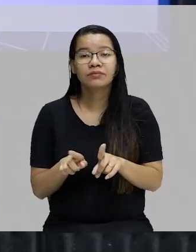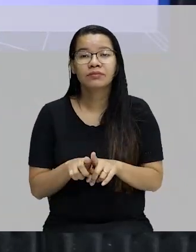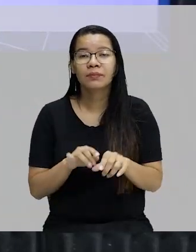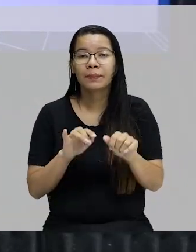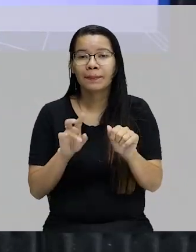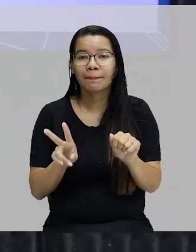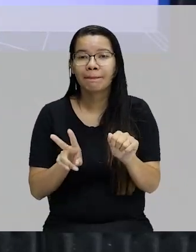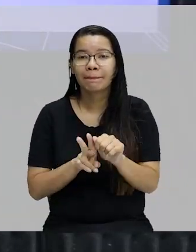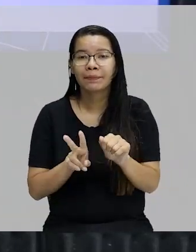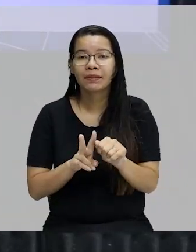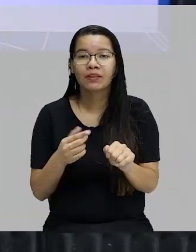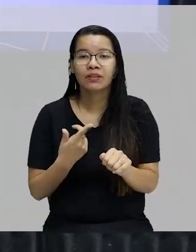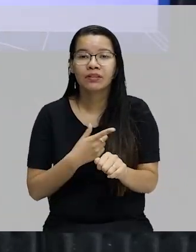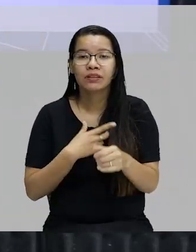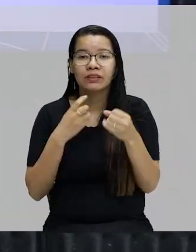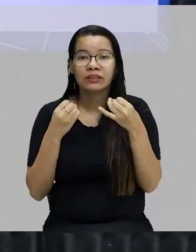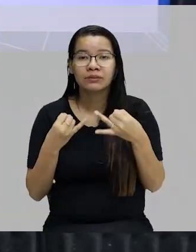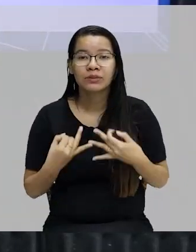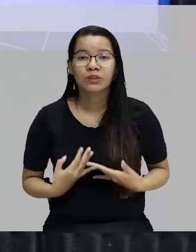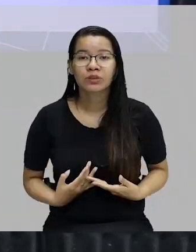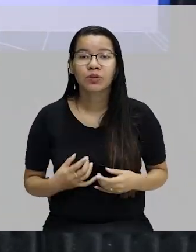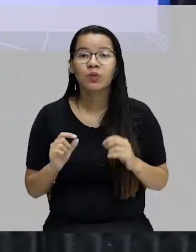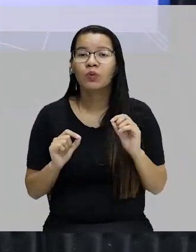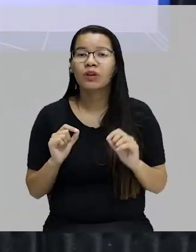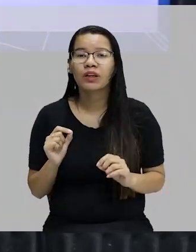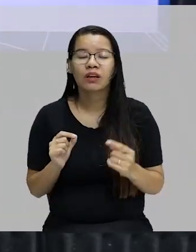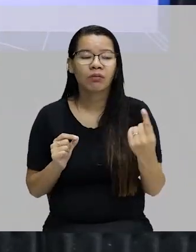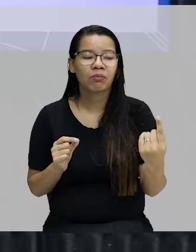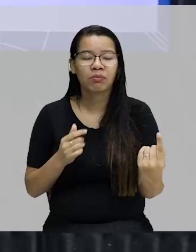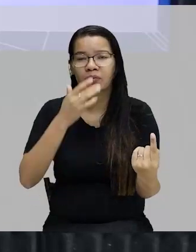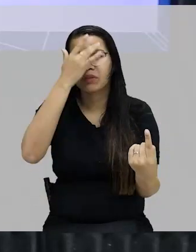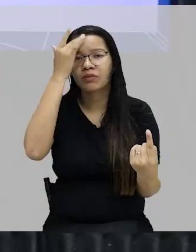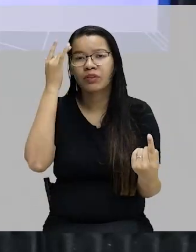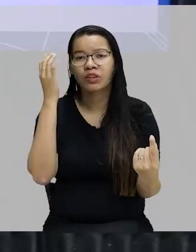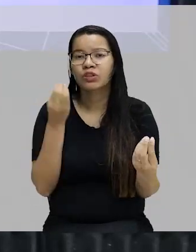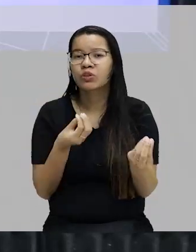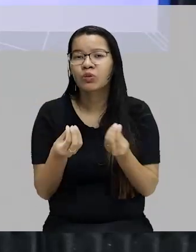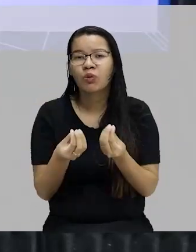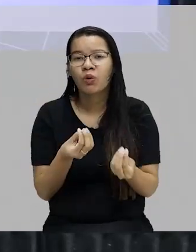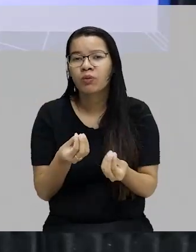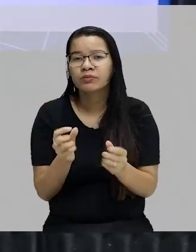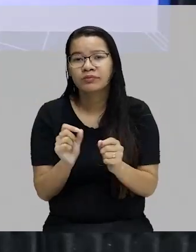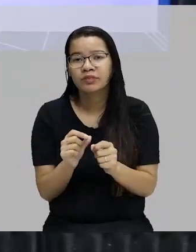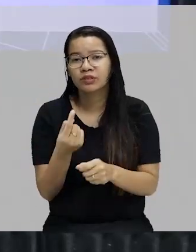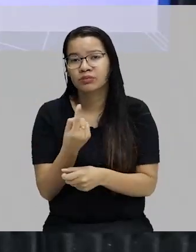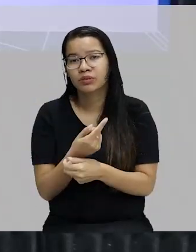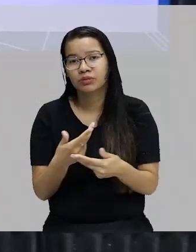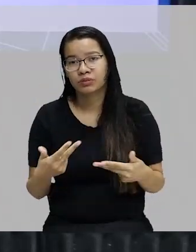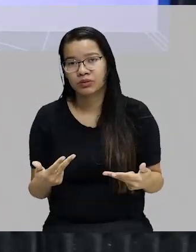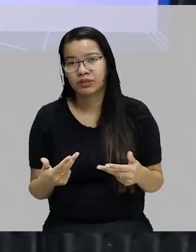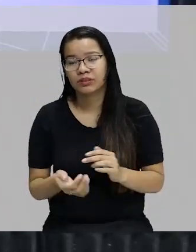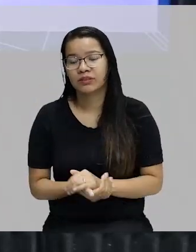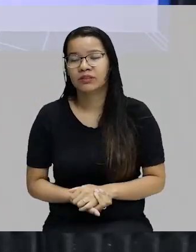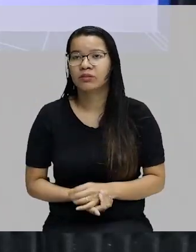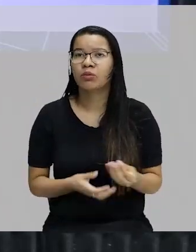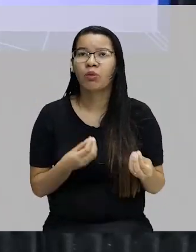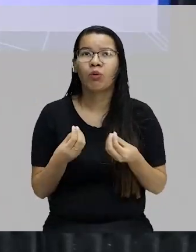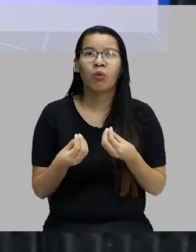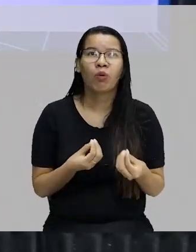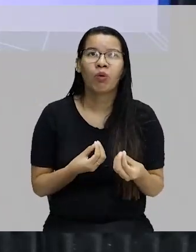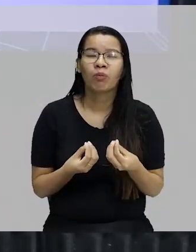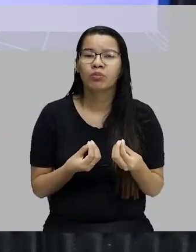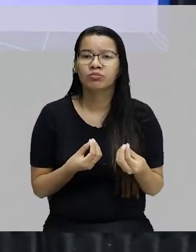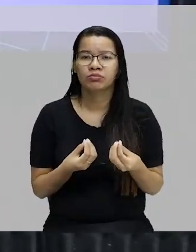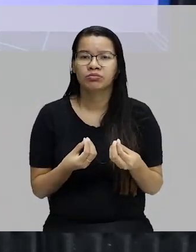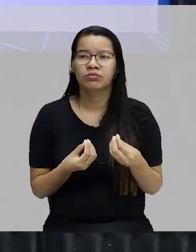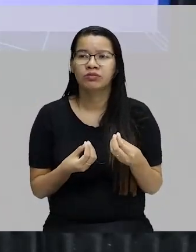nos dizem o que alguém fez ou de que forma alguém fez alguma coisa. A maneira, a